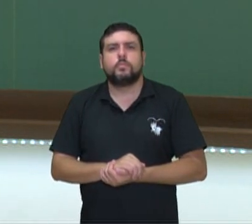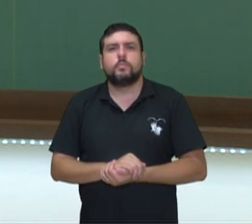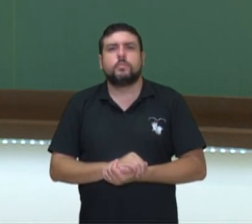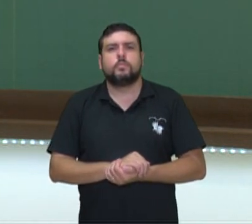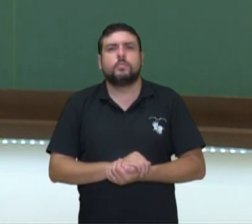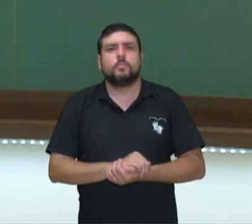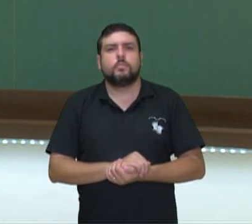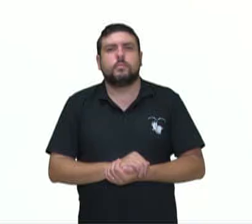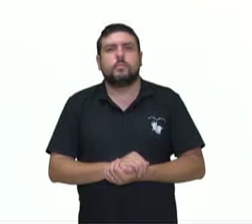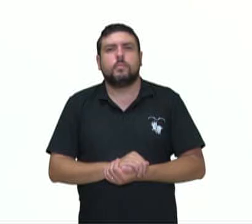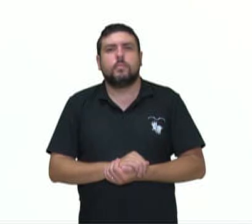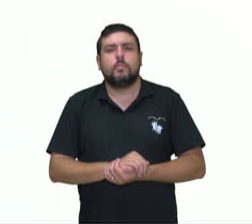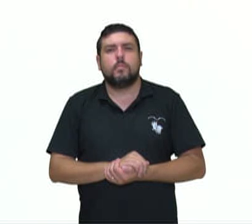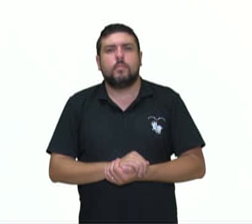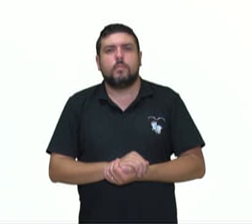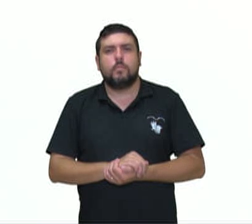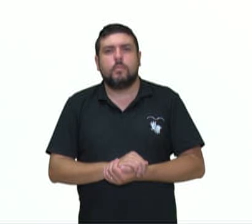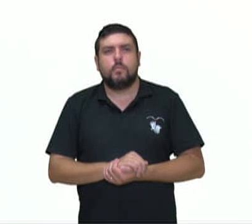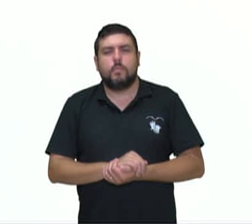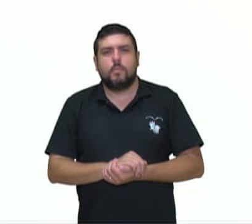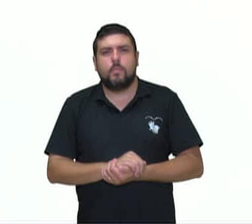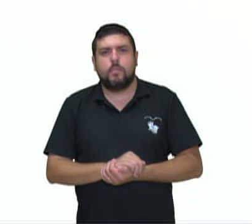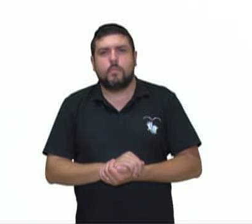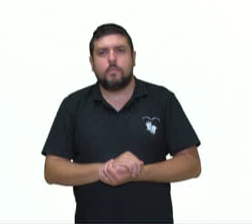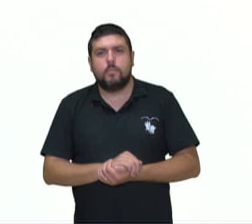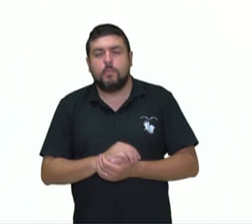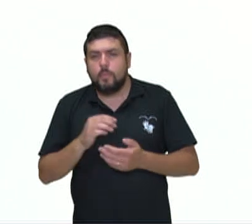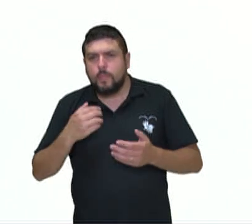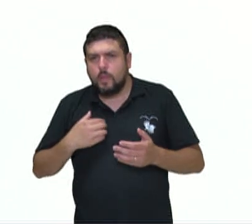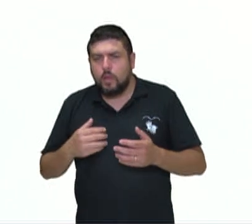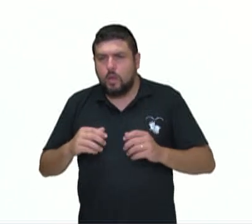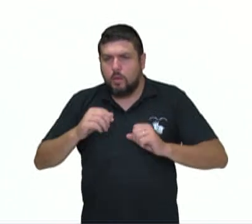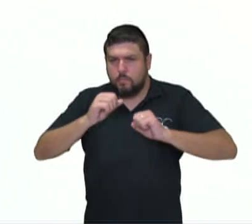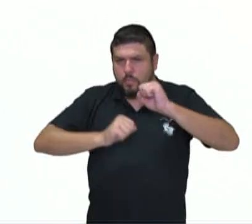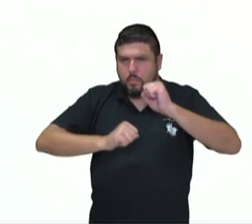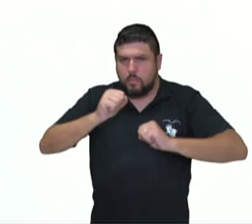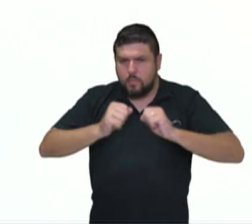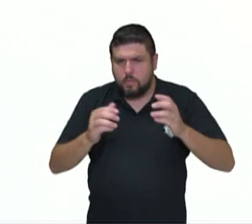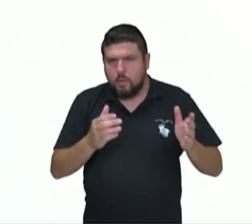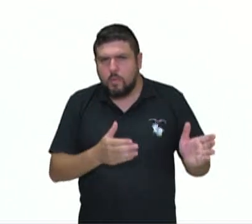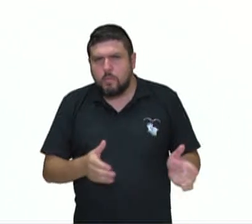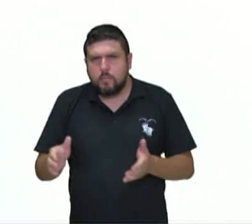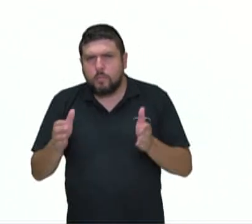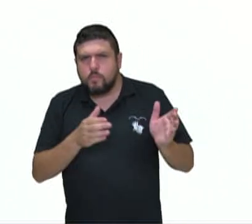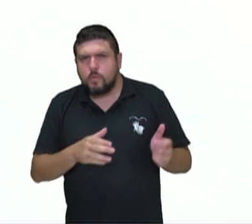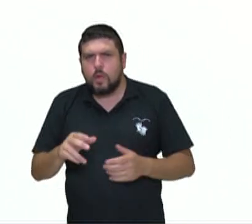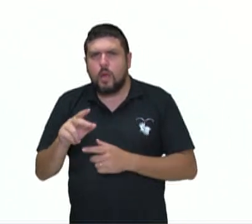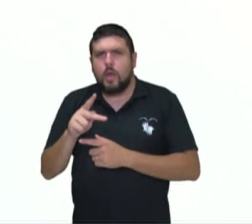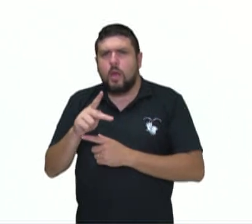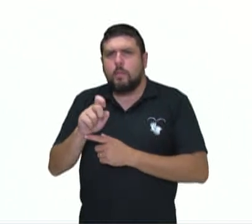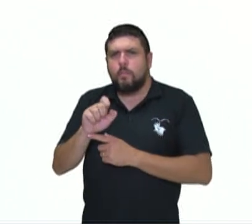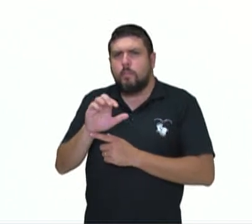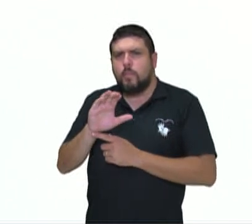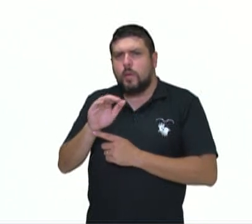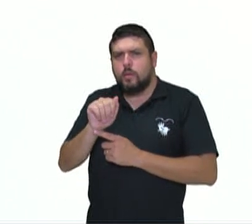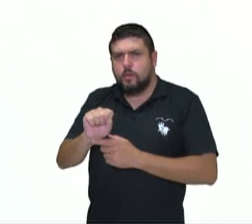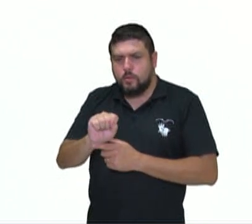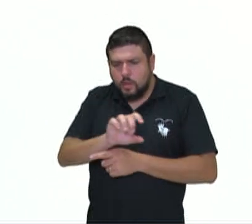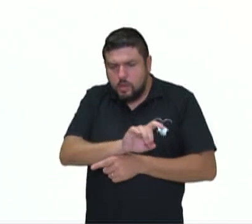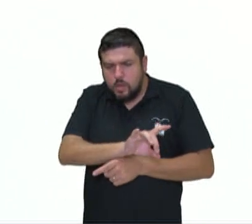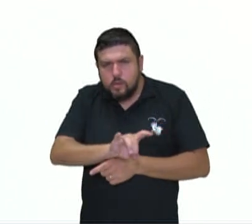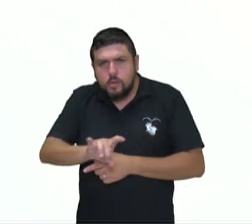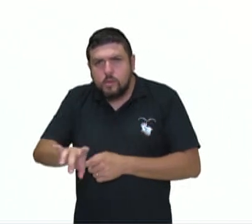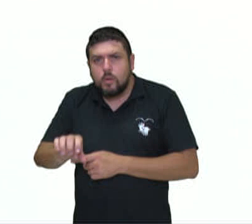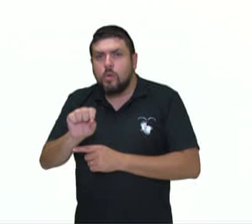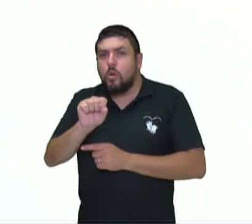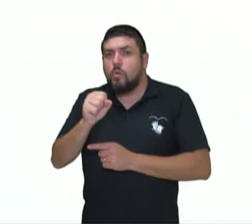Na produção de peças de uma indústria, tem um custo fixo de R$ 8,00, mais um custo variável